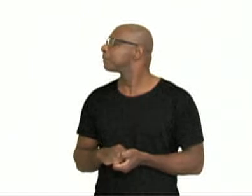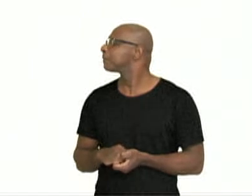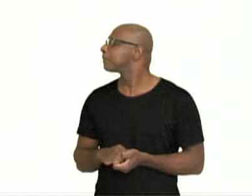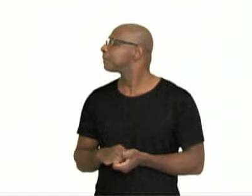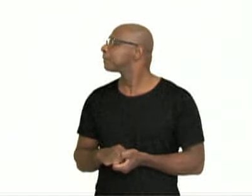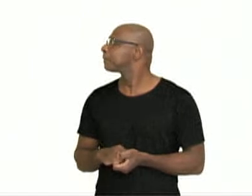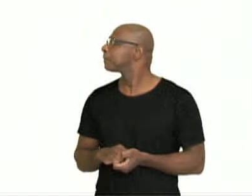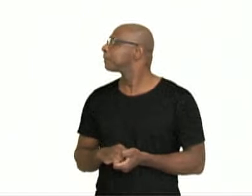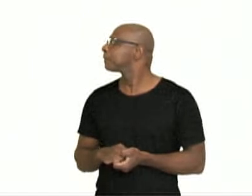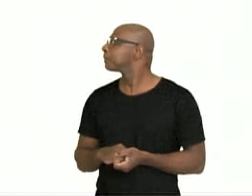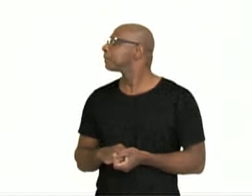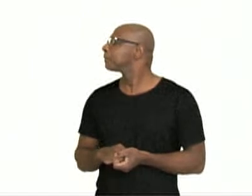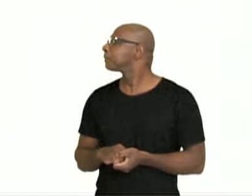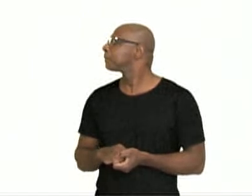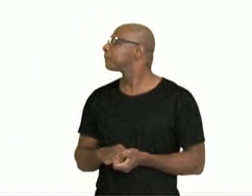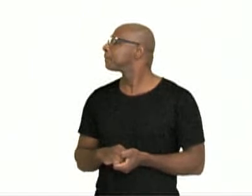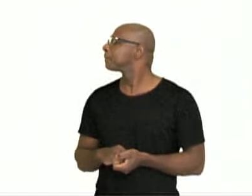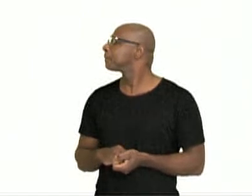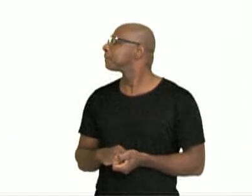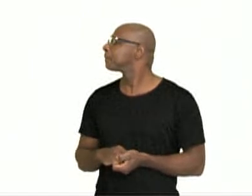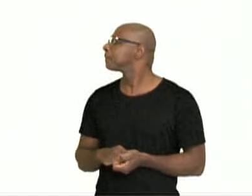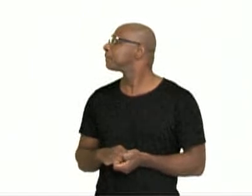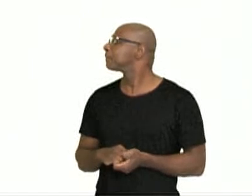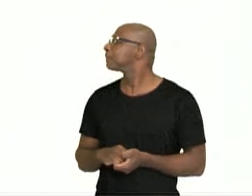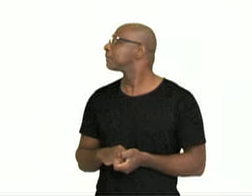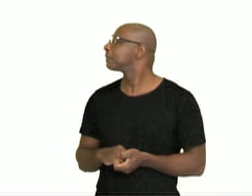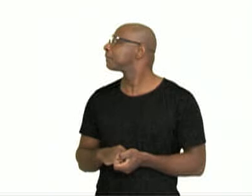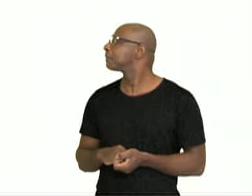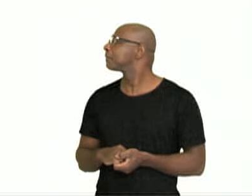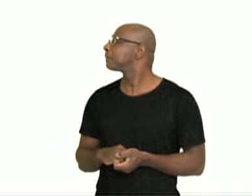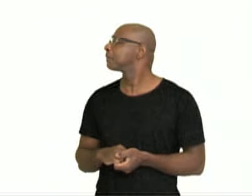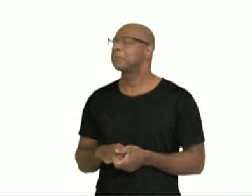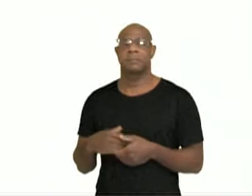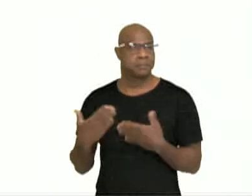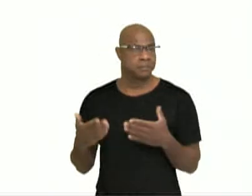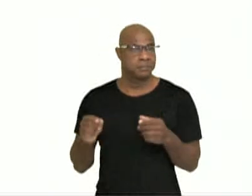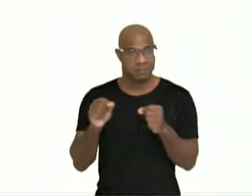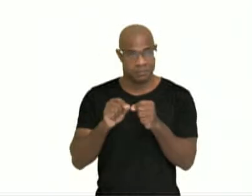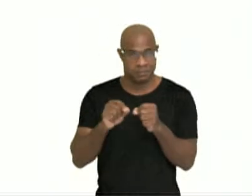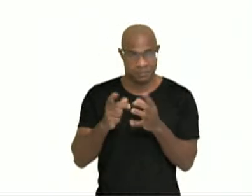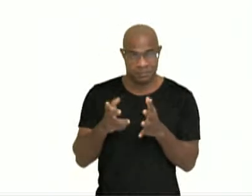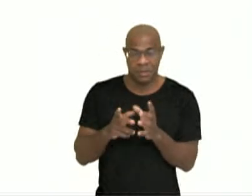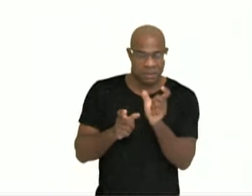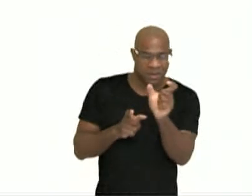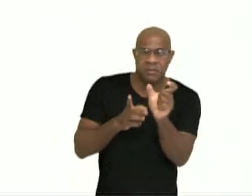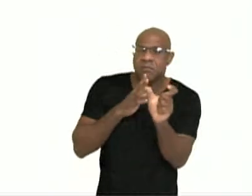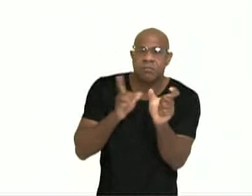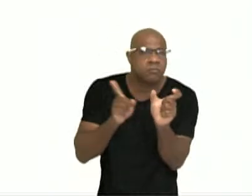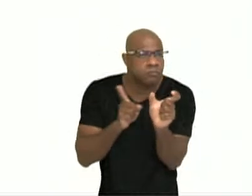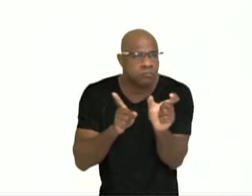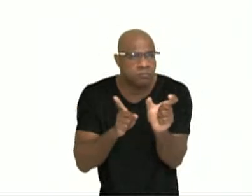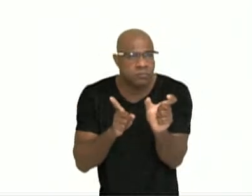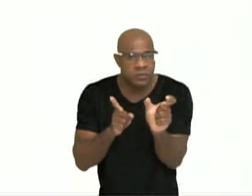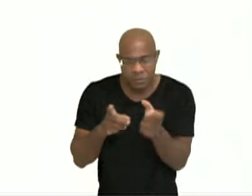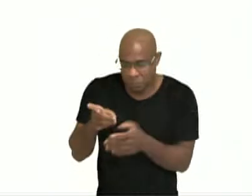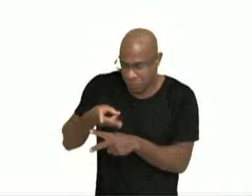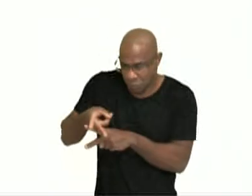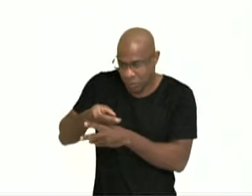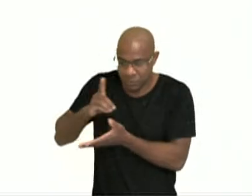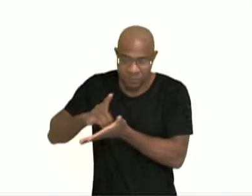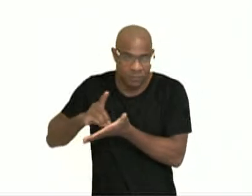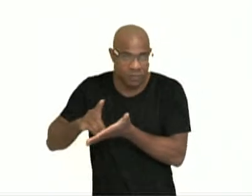brother and a sister who are twins. Então, o que eu faço? As palavras que eu não conheço, eu vou lá dar uma